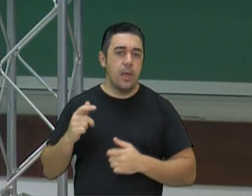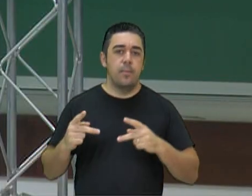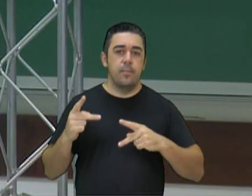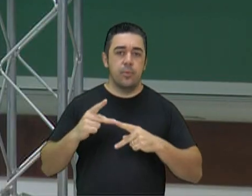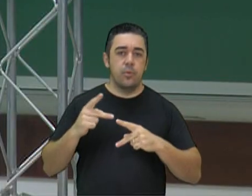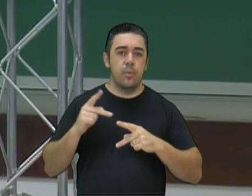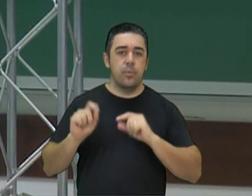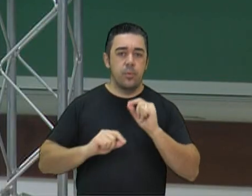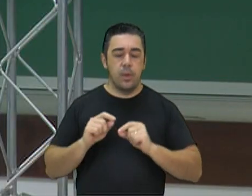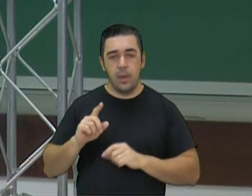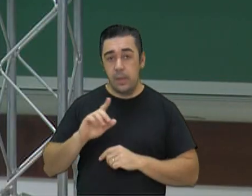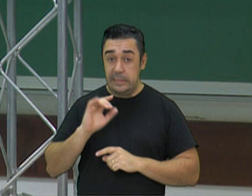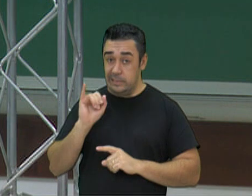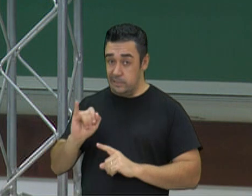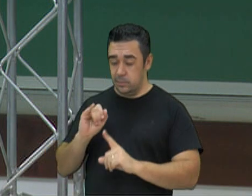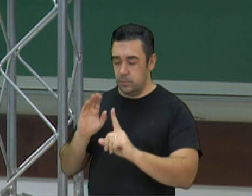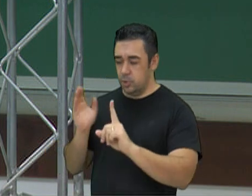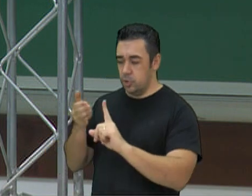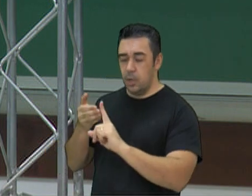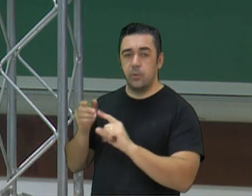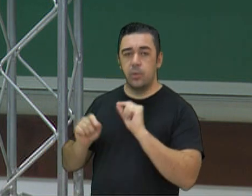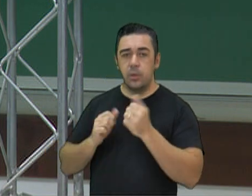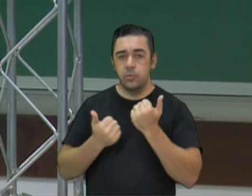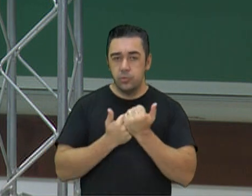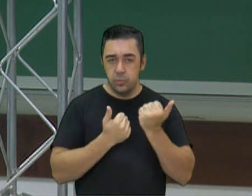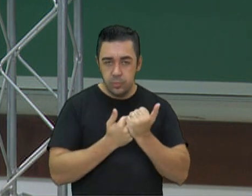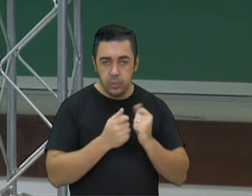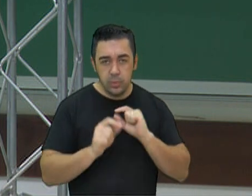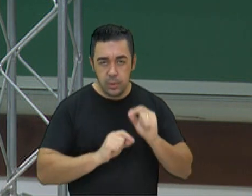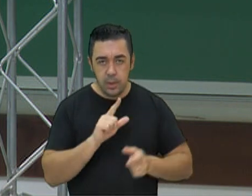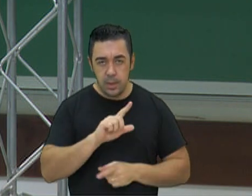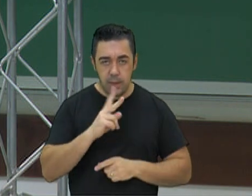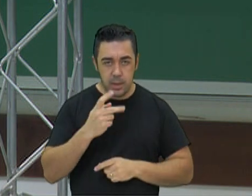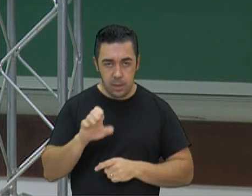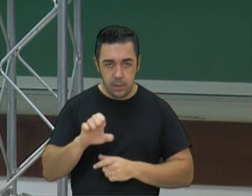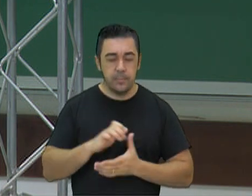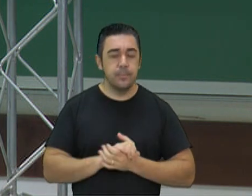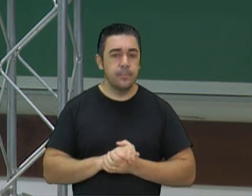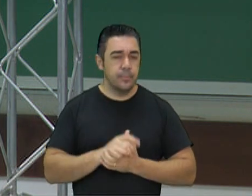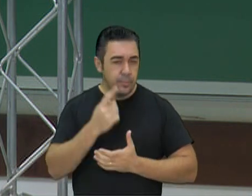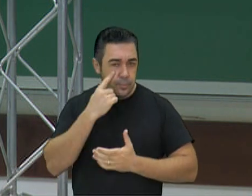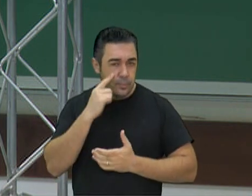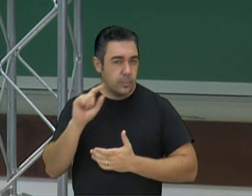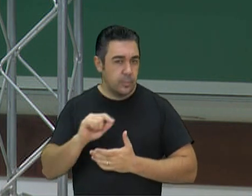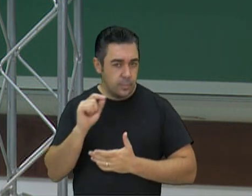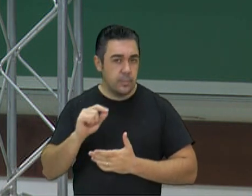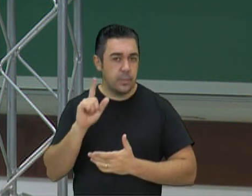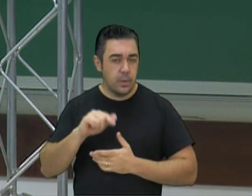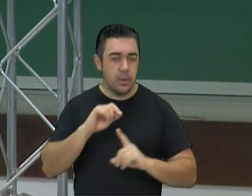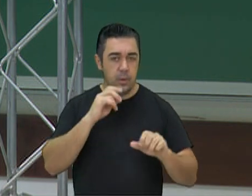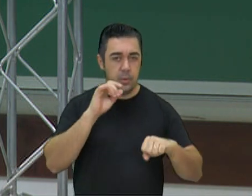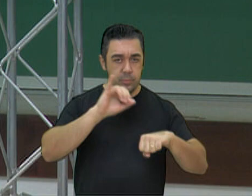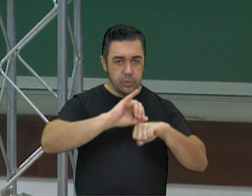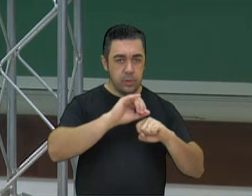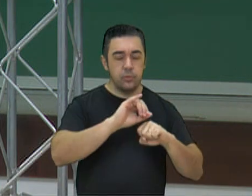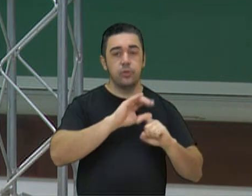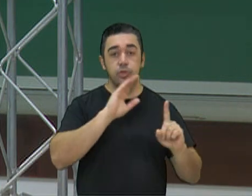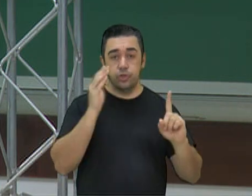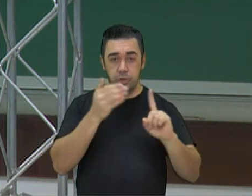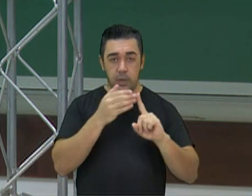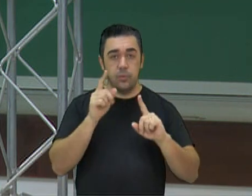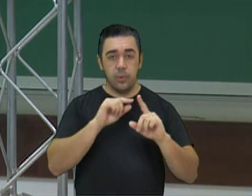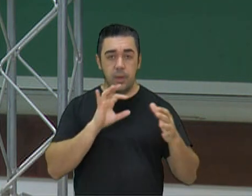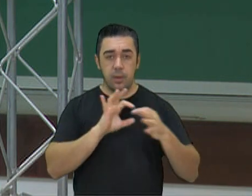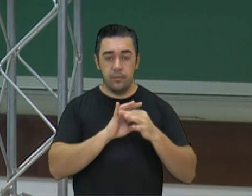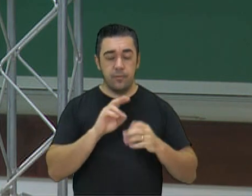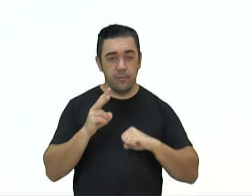E se for indireto, a gente vai substituir por lhe. E a gente está vendo o quê? Que os objetos indiretos, eles se ligam ao verbo por